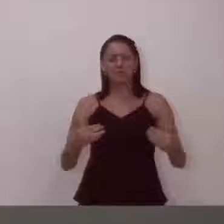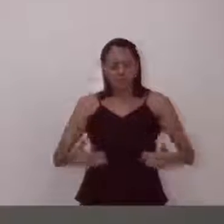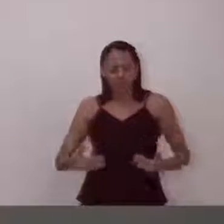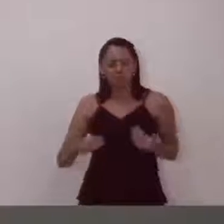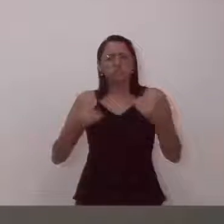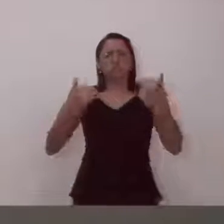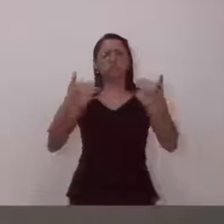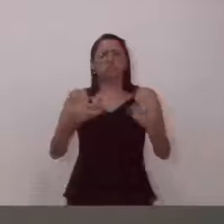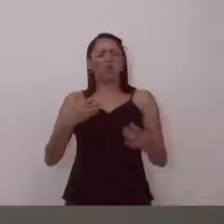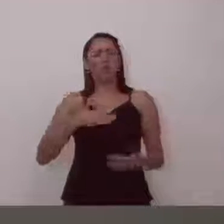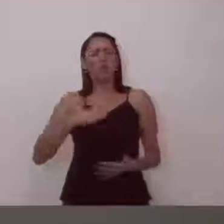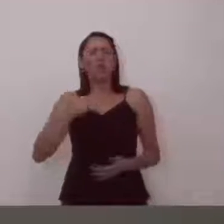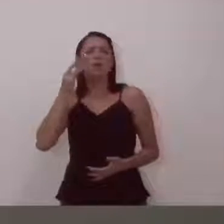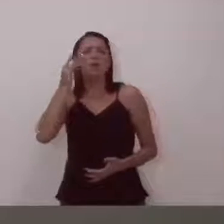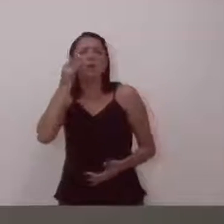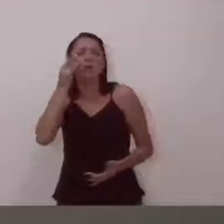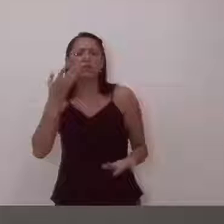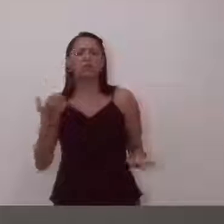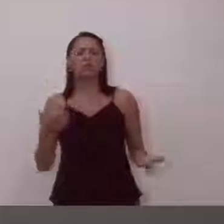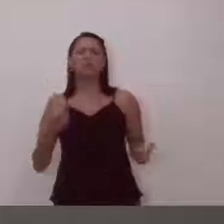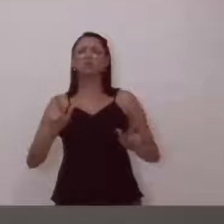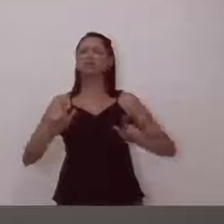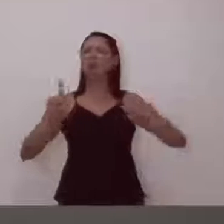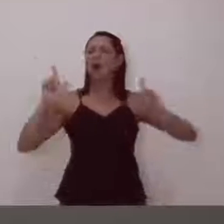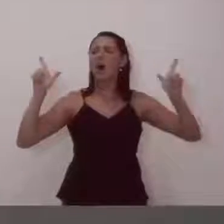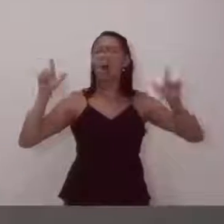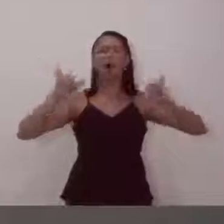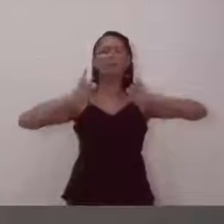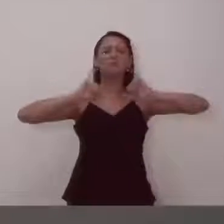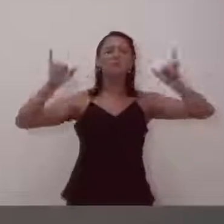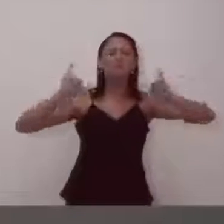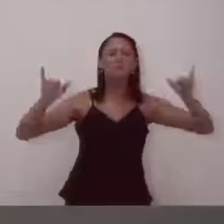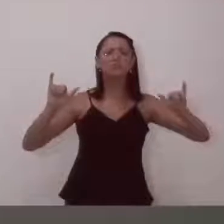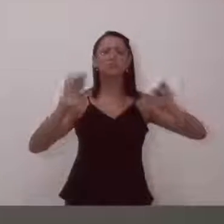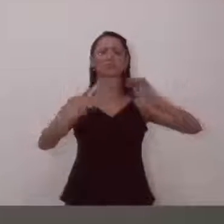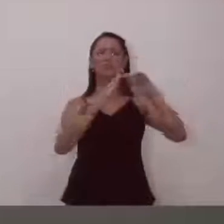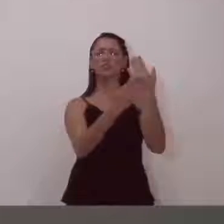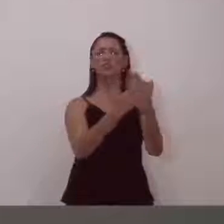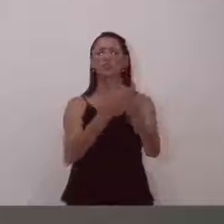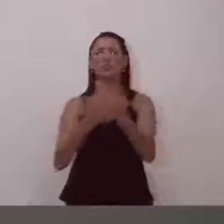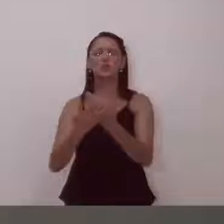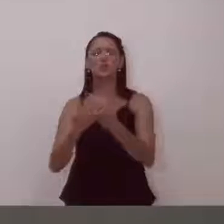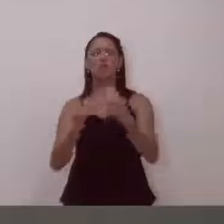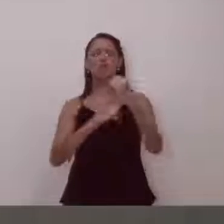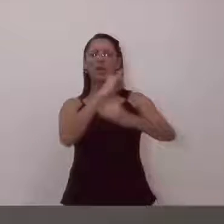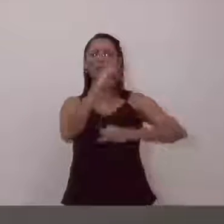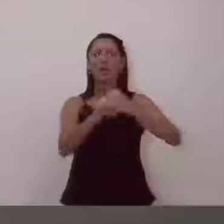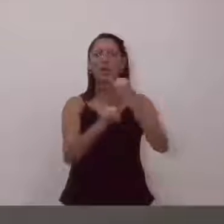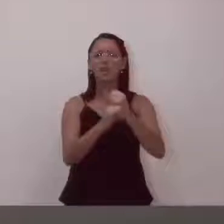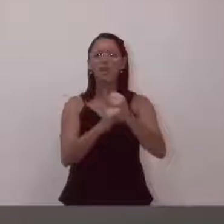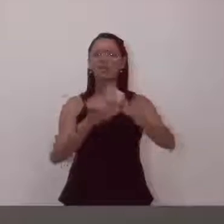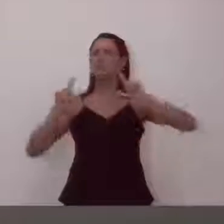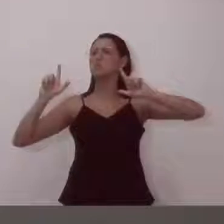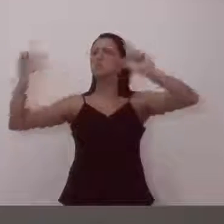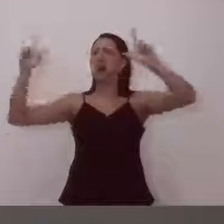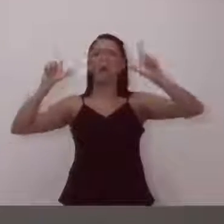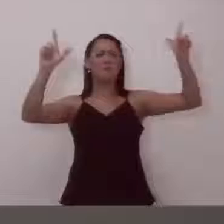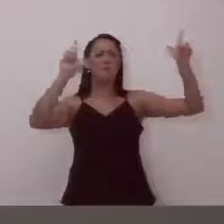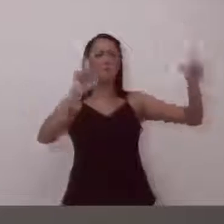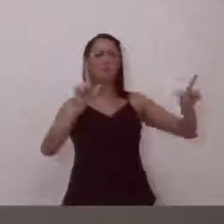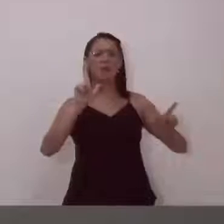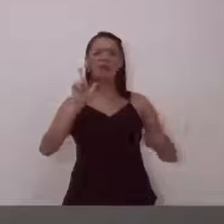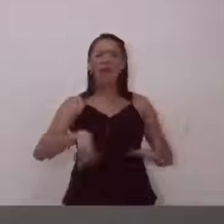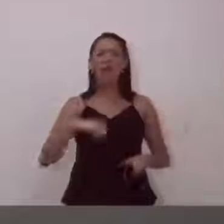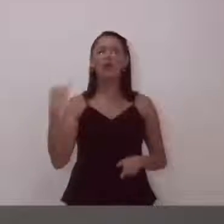mais. Eu sou testemunha, foi feito campanha, colocou ali na escola, divulgou na internet, vai colocar outdoor, tudo isso é